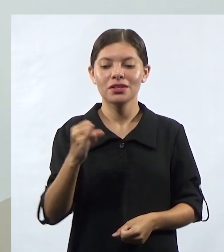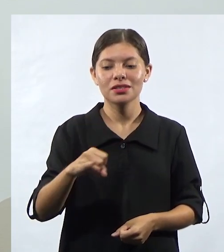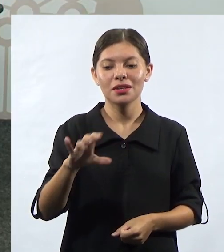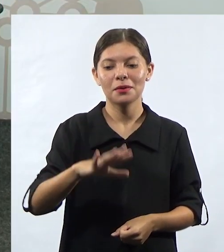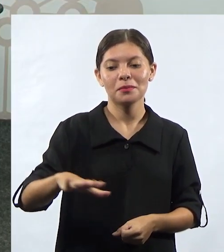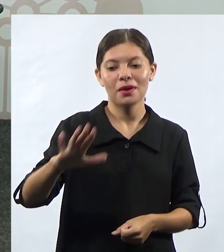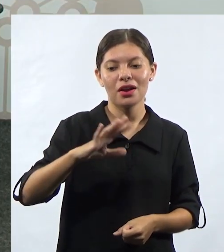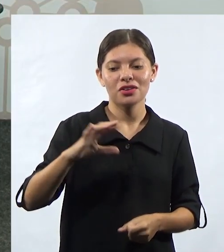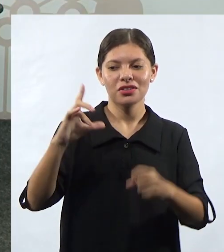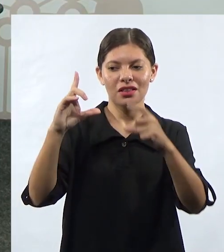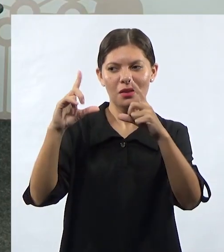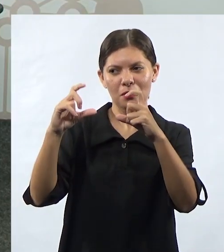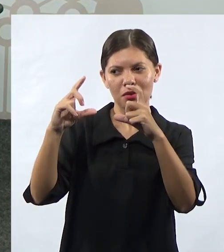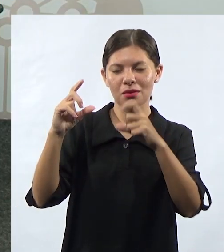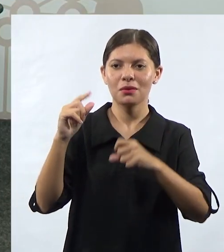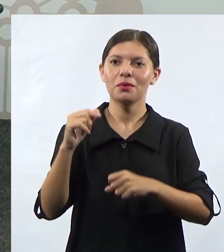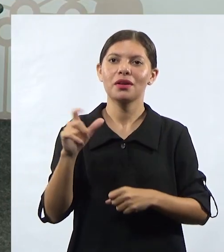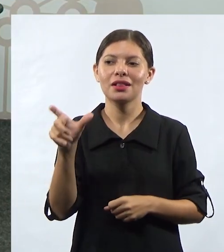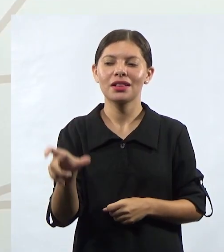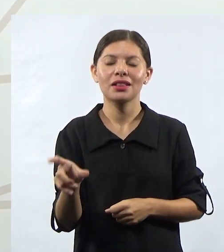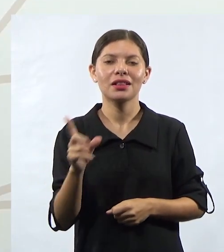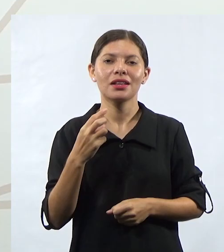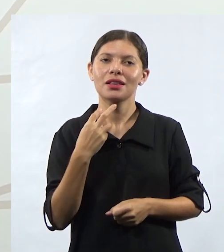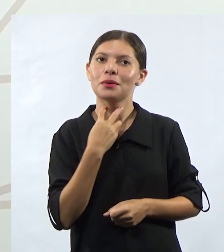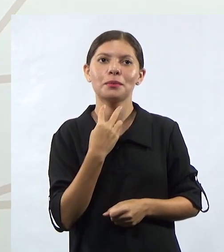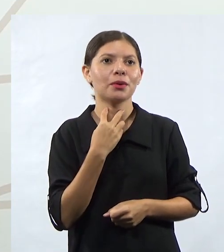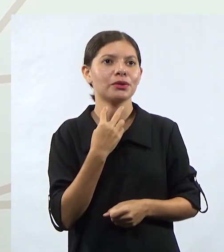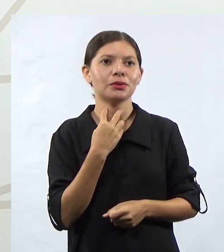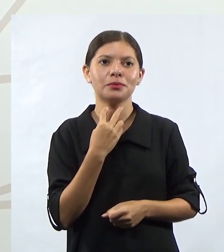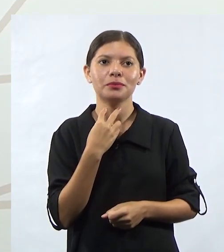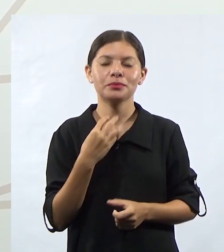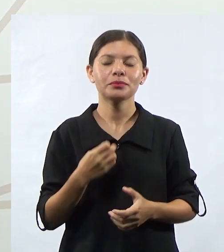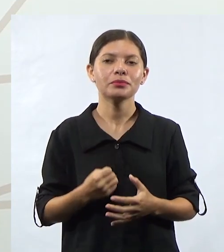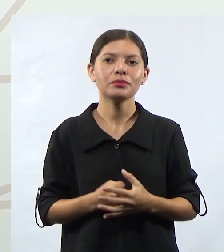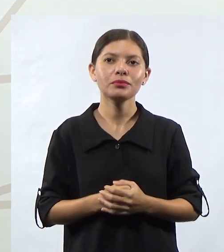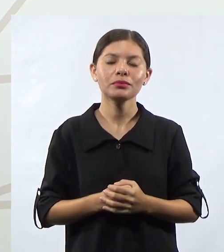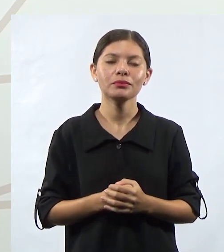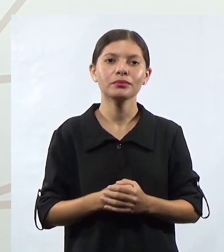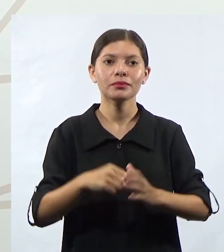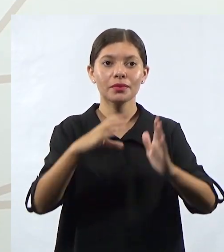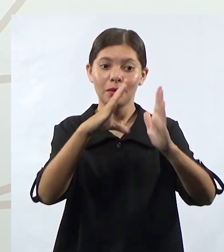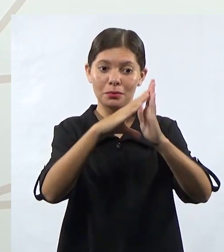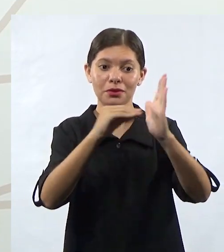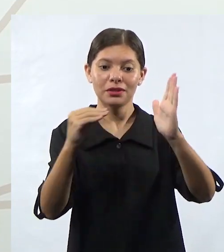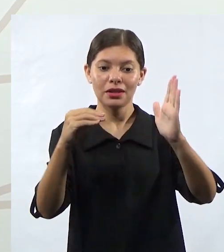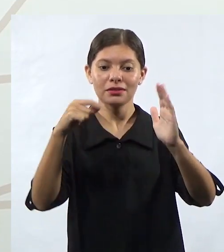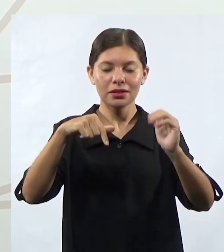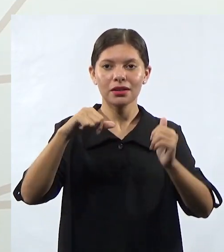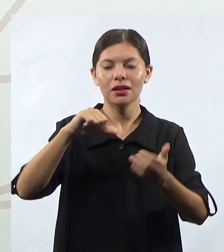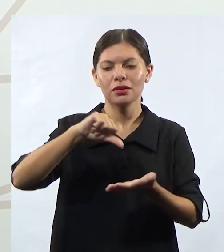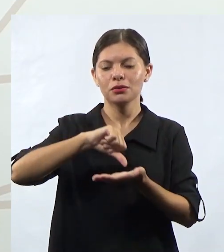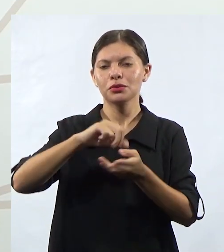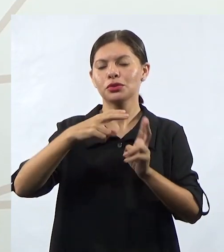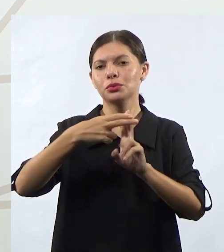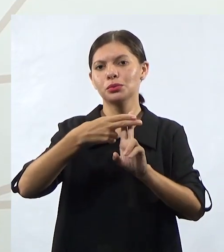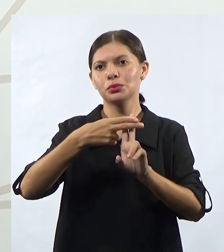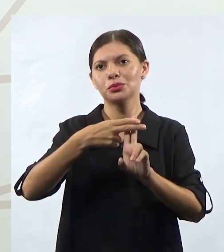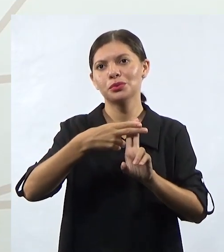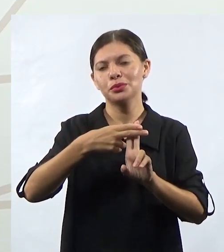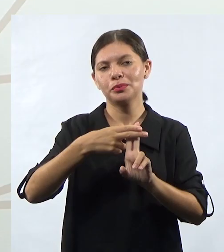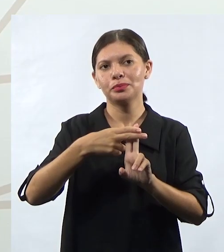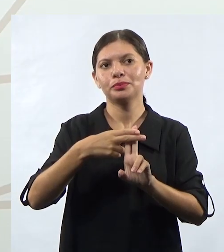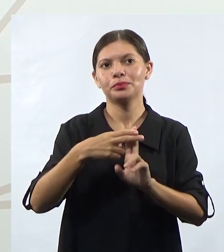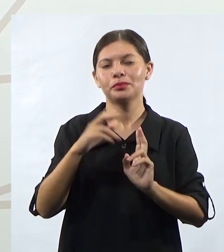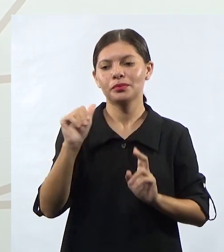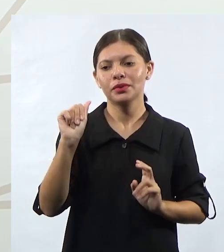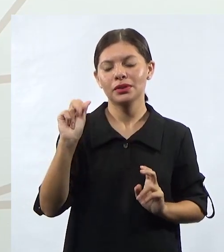áudio. Existem já modelos, né? O próprio Instituto tem, e aí a gente vai articular com a professora para deixar isso disponível no AVA, para